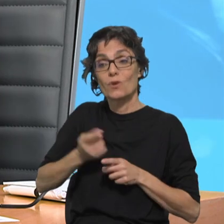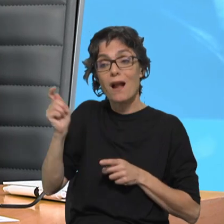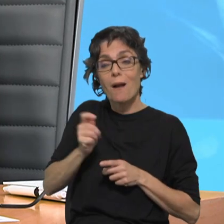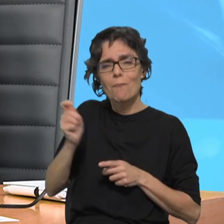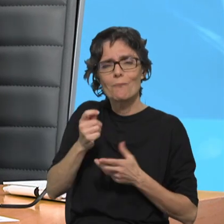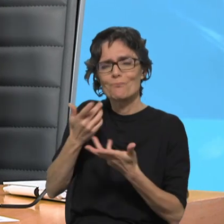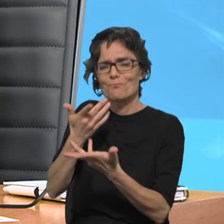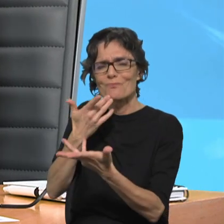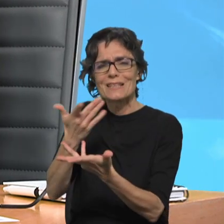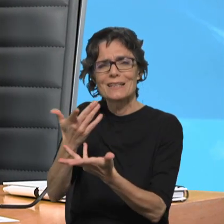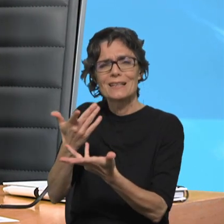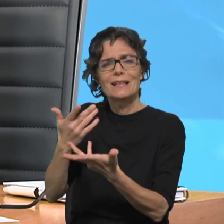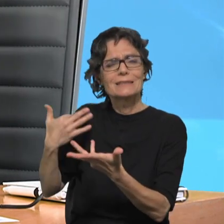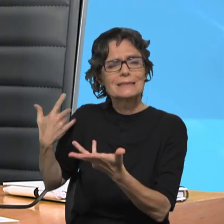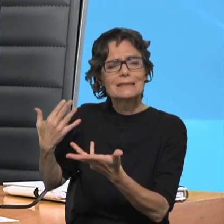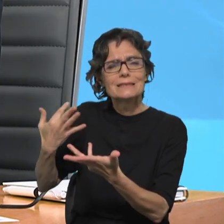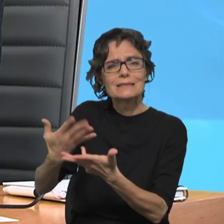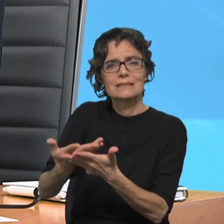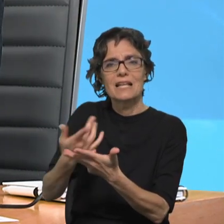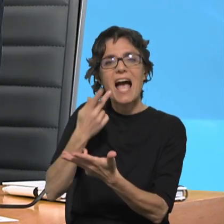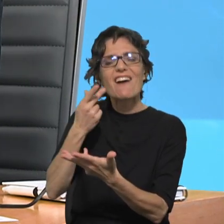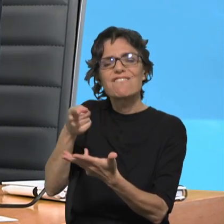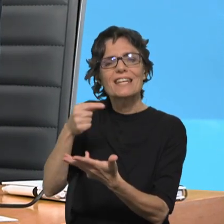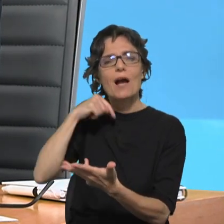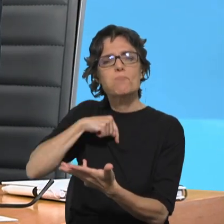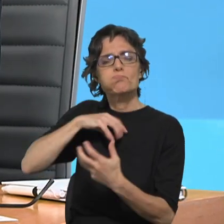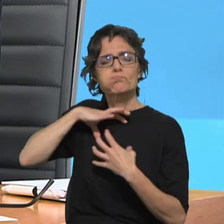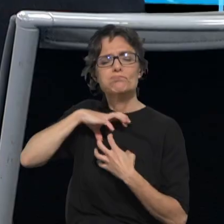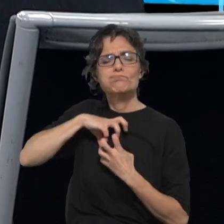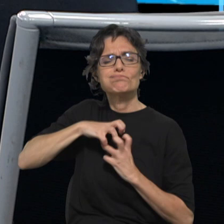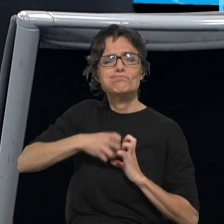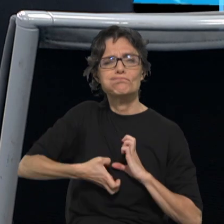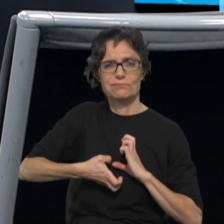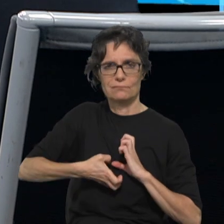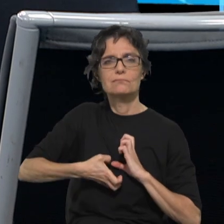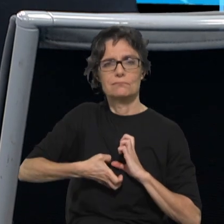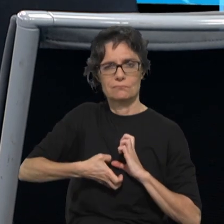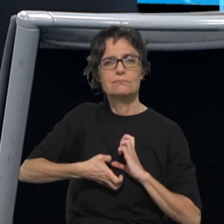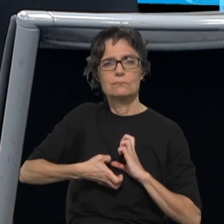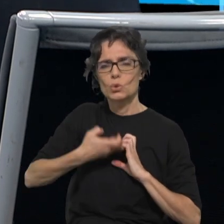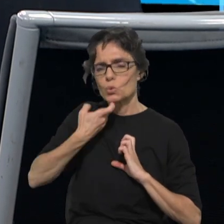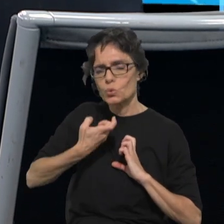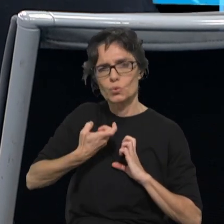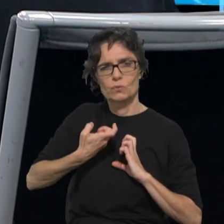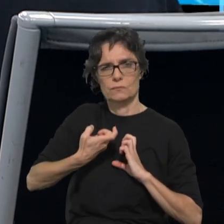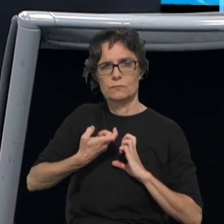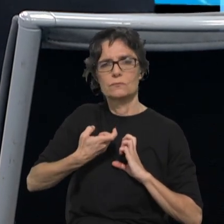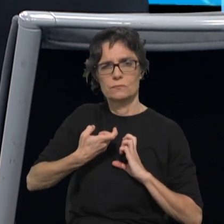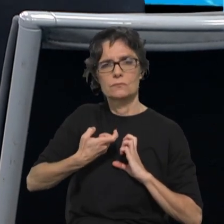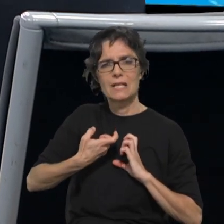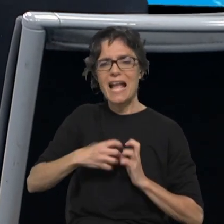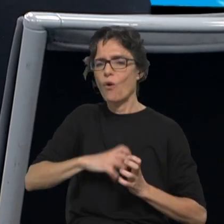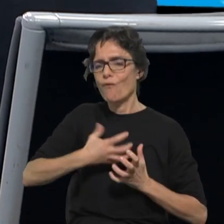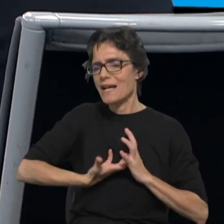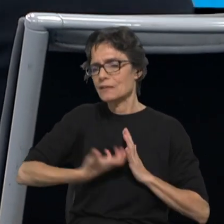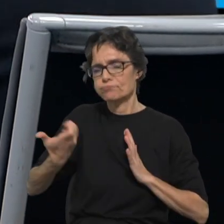sexual é devastador do ponto de vista emocional. O abuso sexual destrói a autoestima, tira a